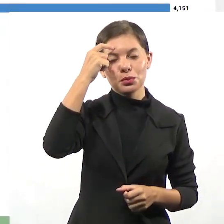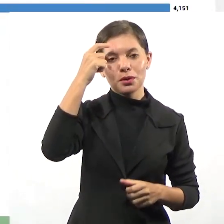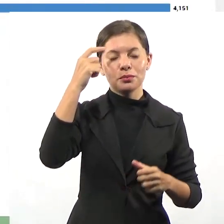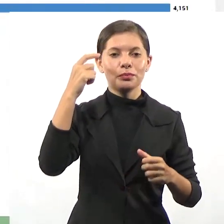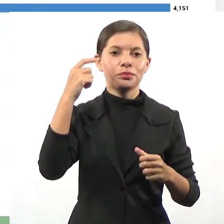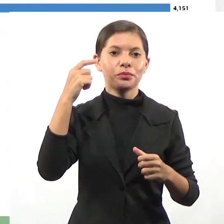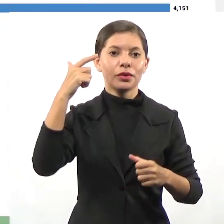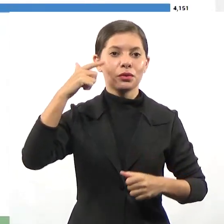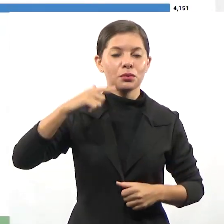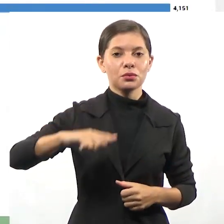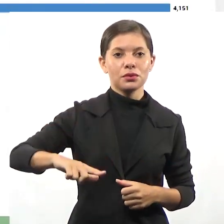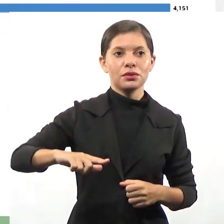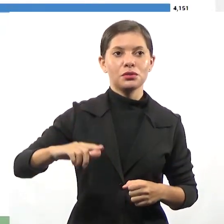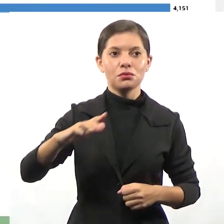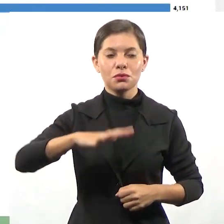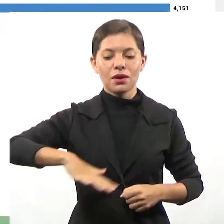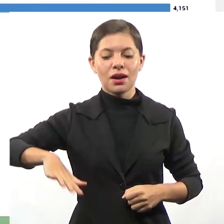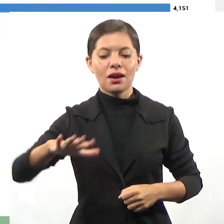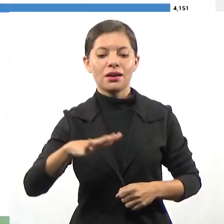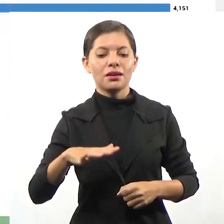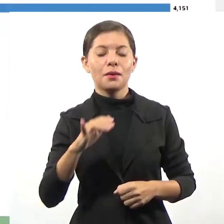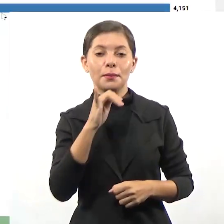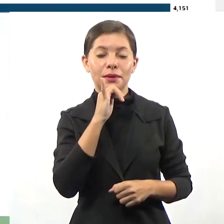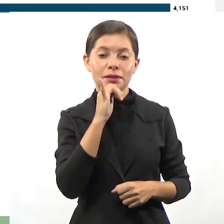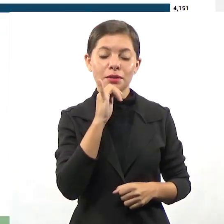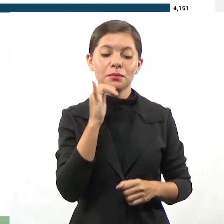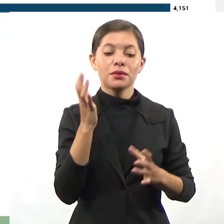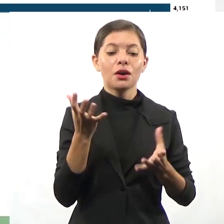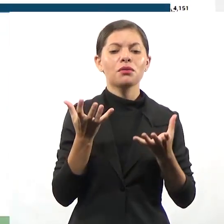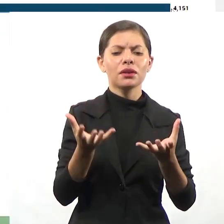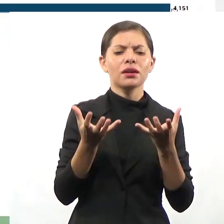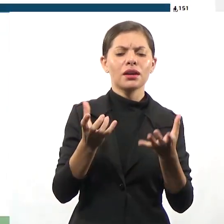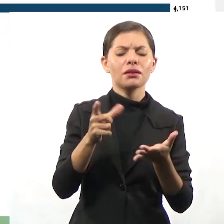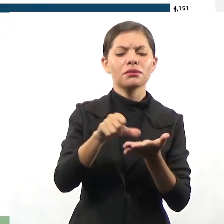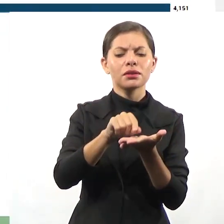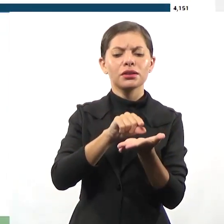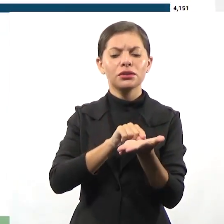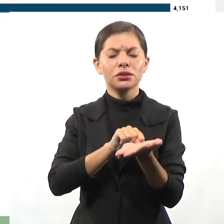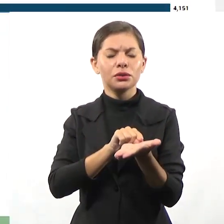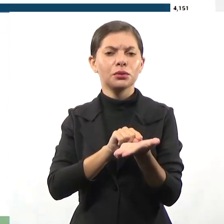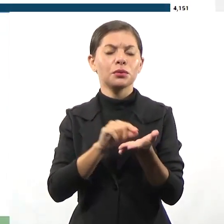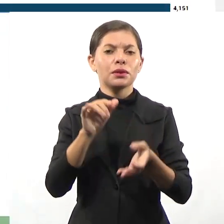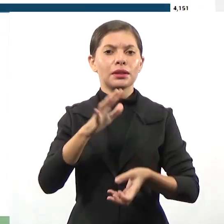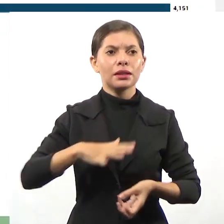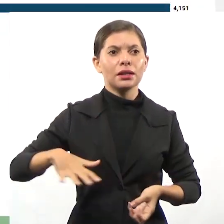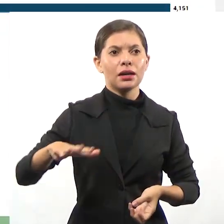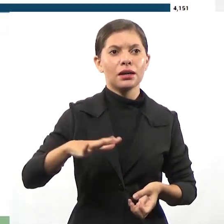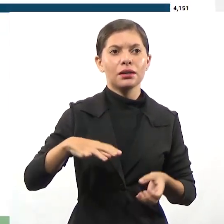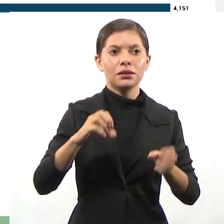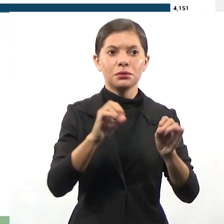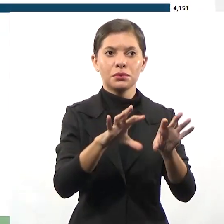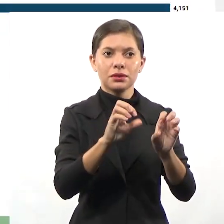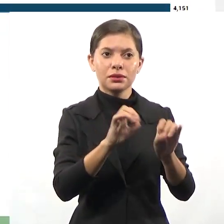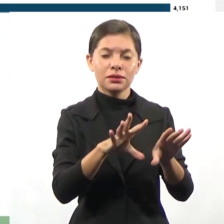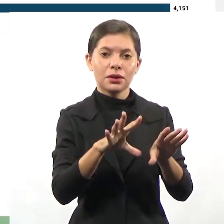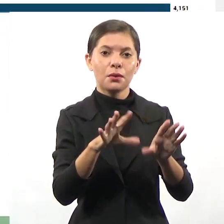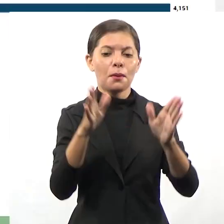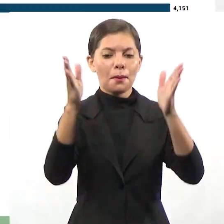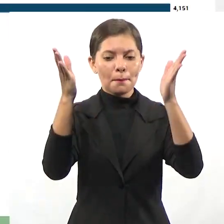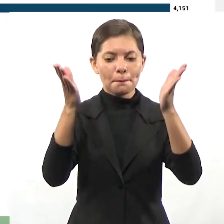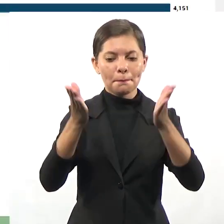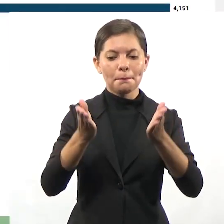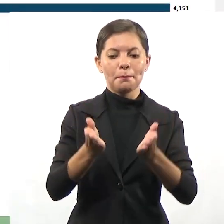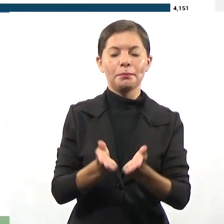artigos da área de educação. Então, eu poderia filtrar, então eu teria ainda 4.151 artigos produzidos,